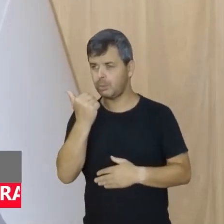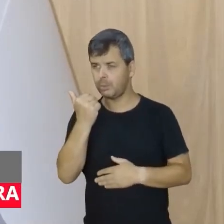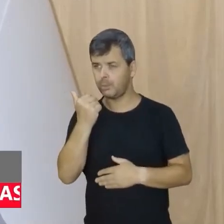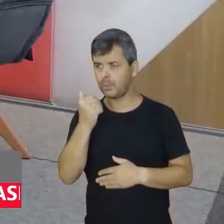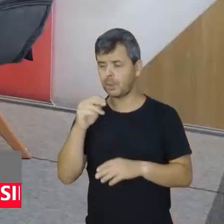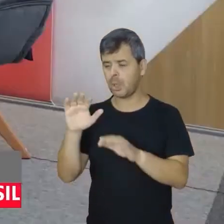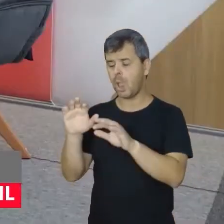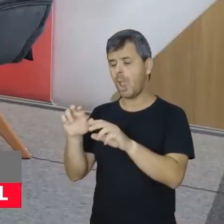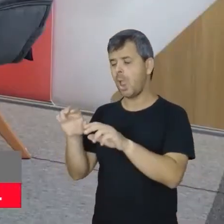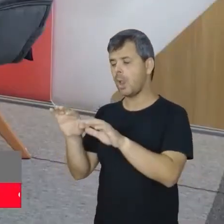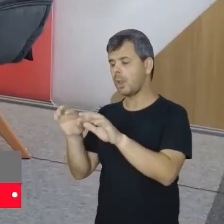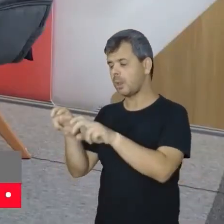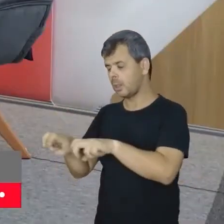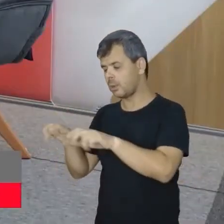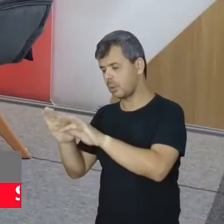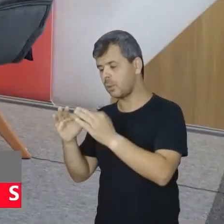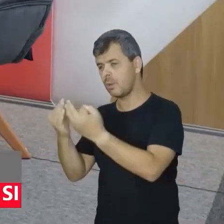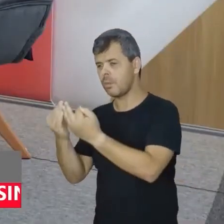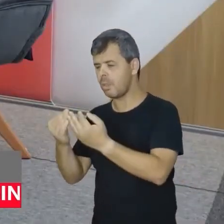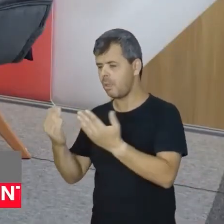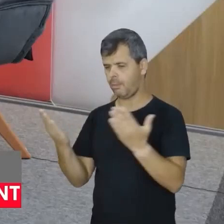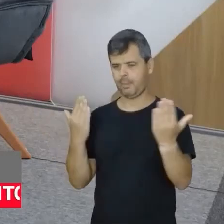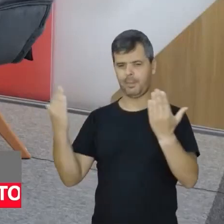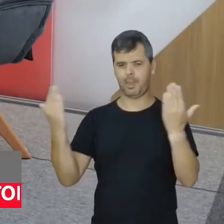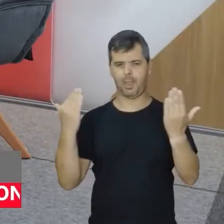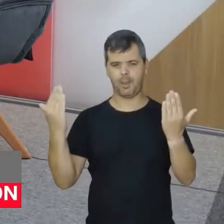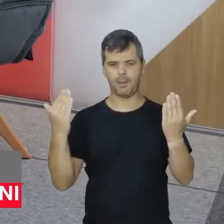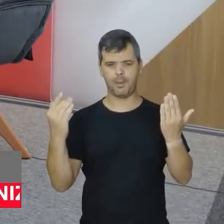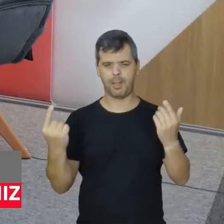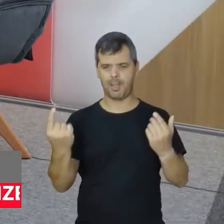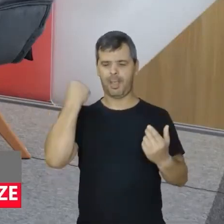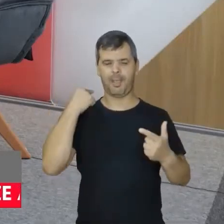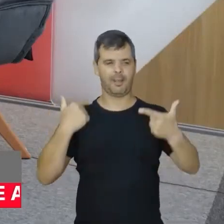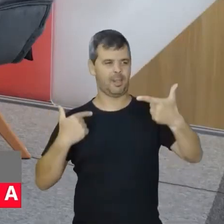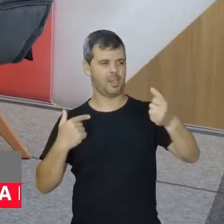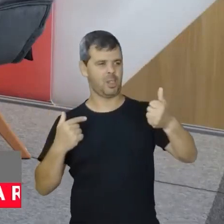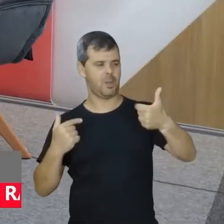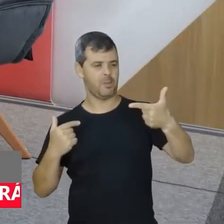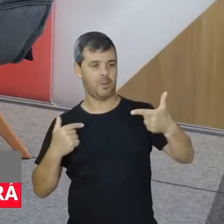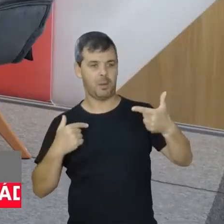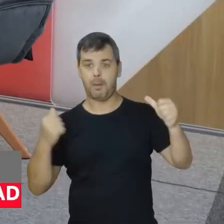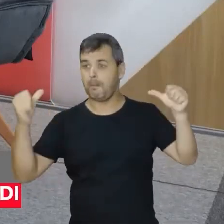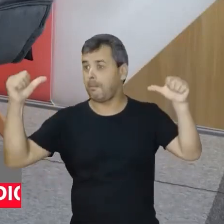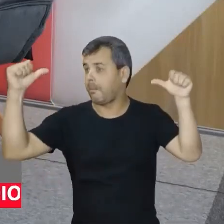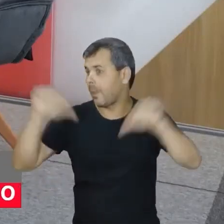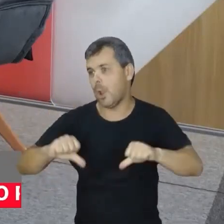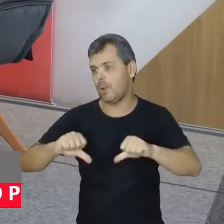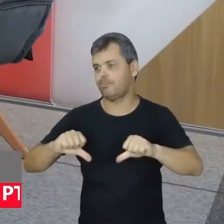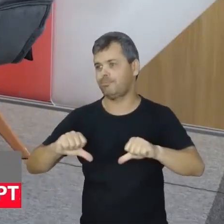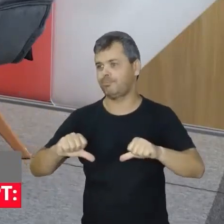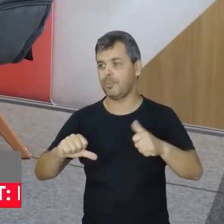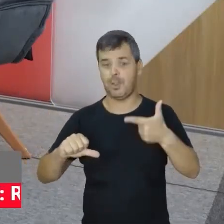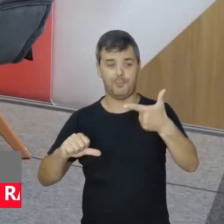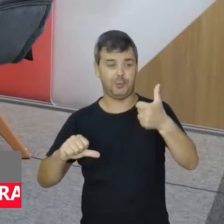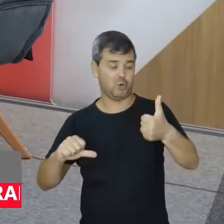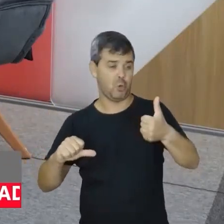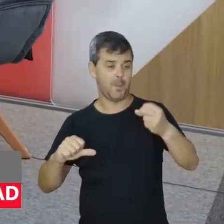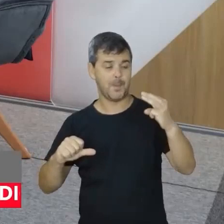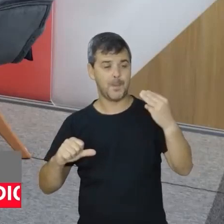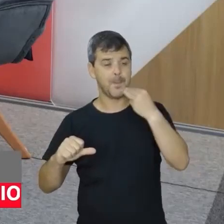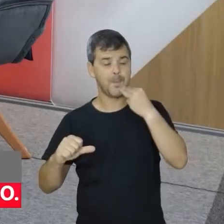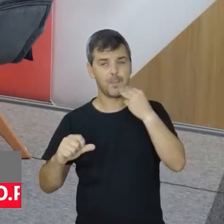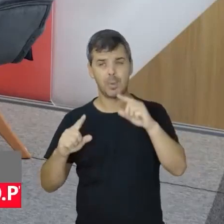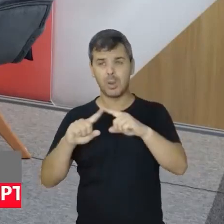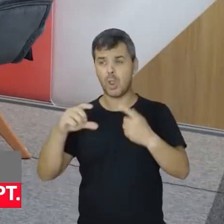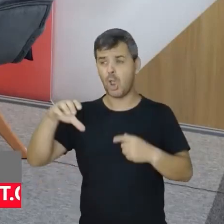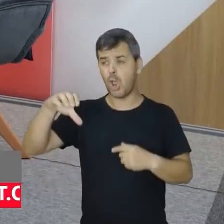Agricultura Familiar. E fazendo comparativo, né, com aquele 2021 que foi terror, né, 21 milhões apenas, em comparação desses